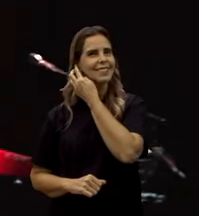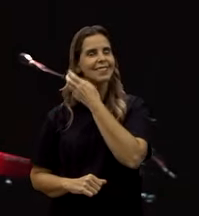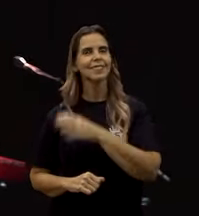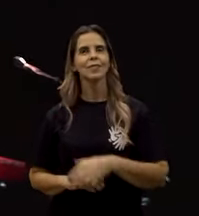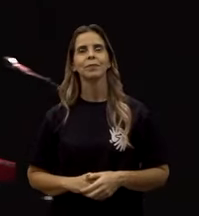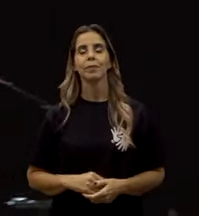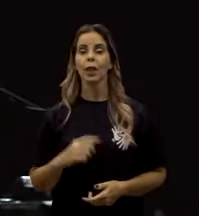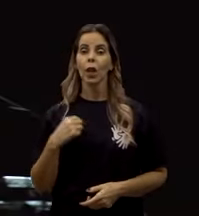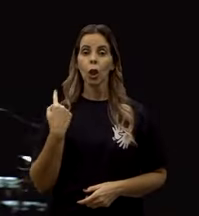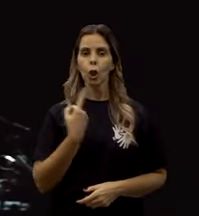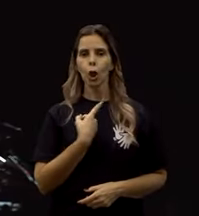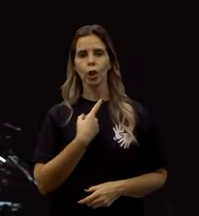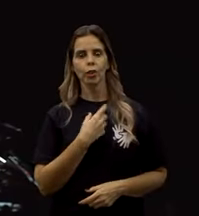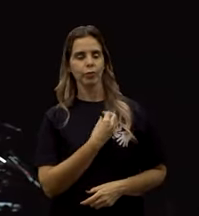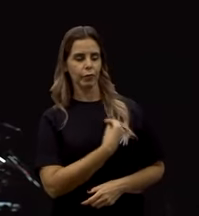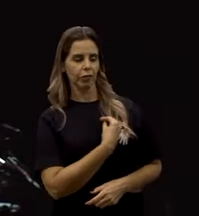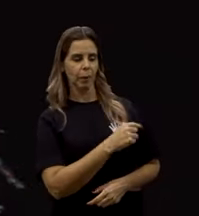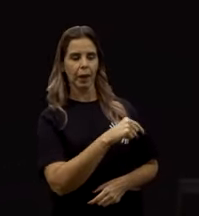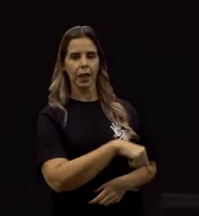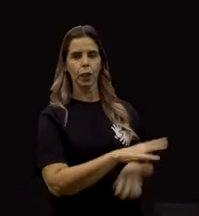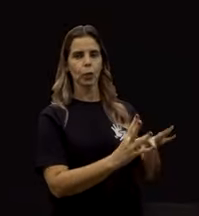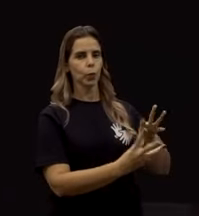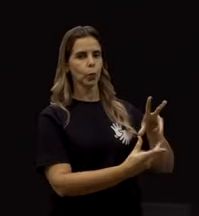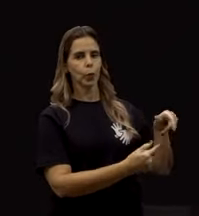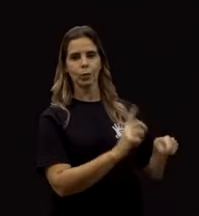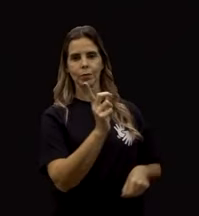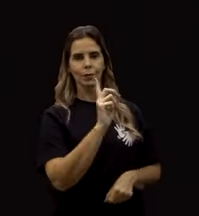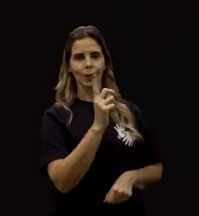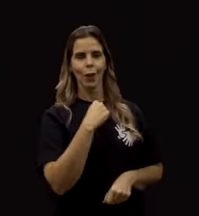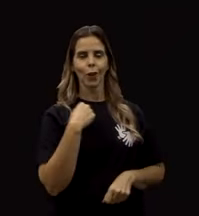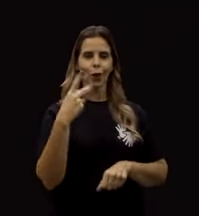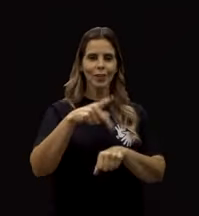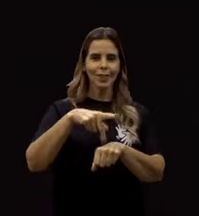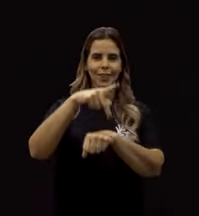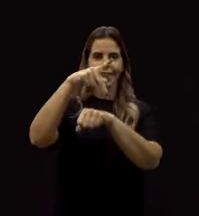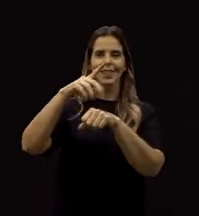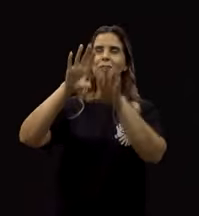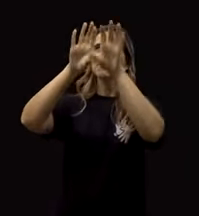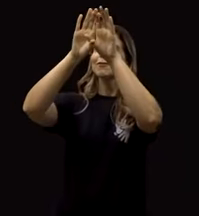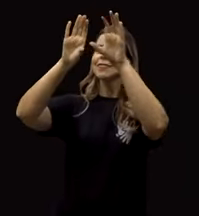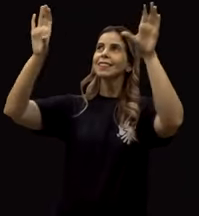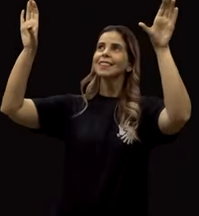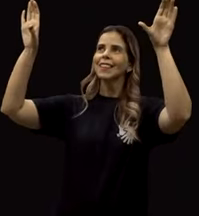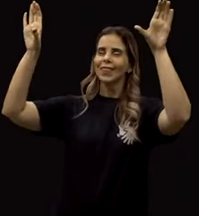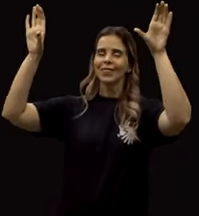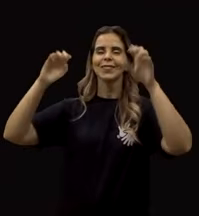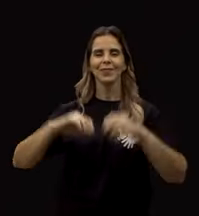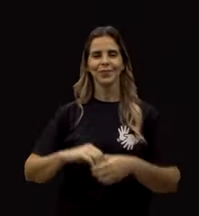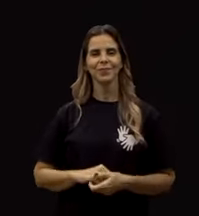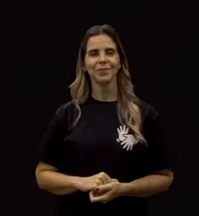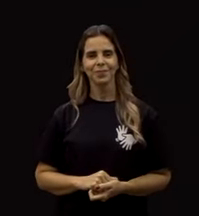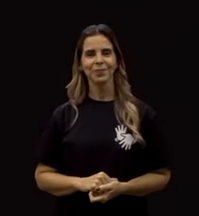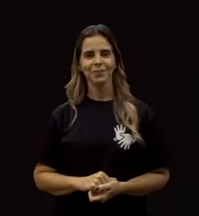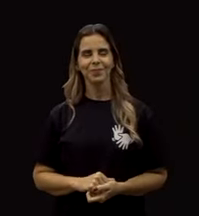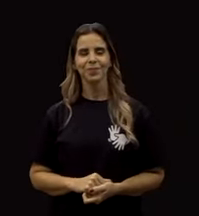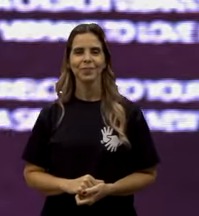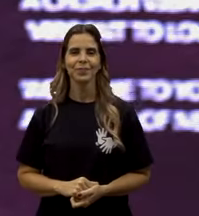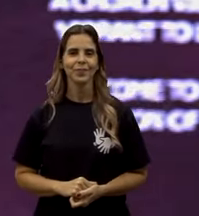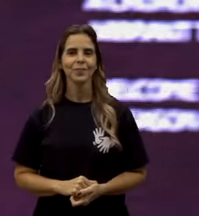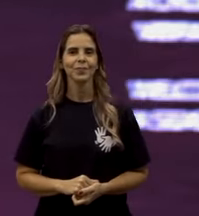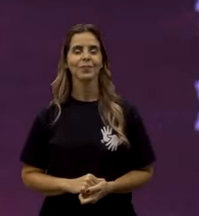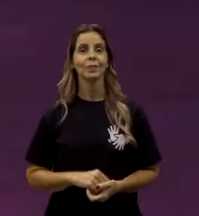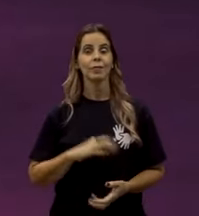Nós não somos desse mundo nossa nossa nação é Celestial E olha que interessante